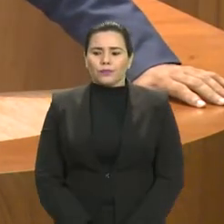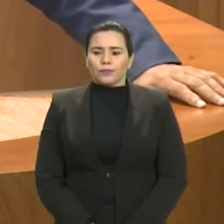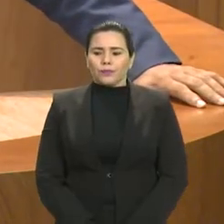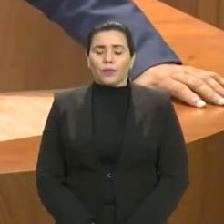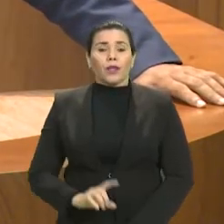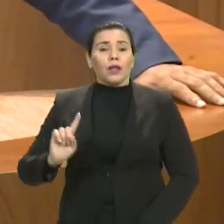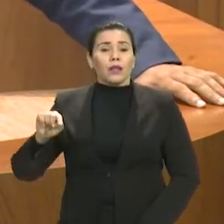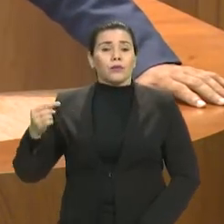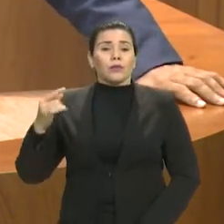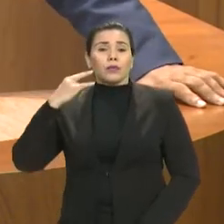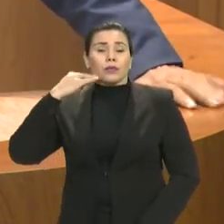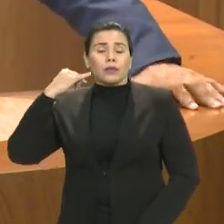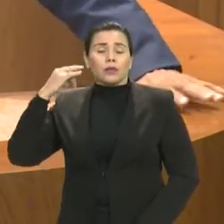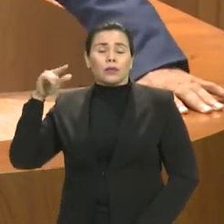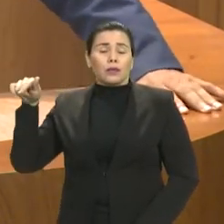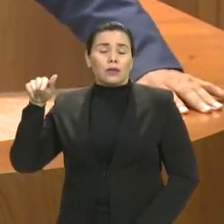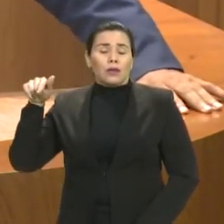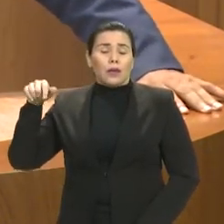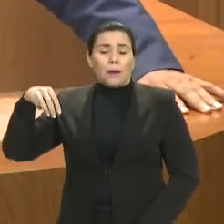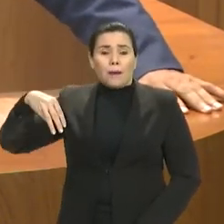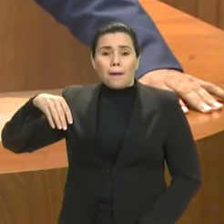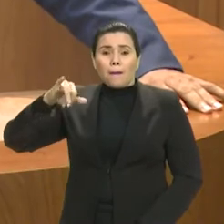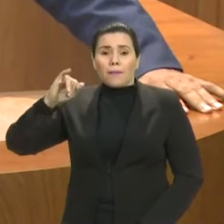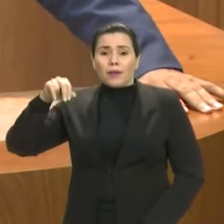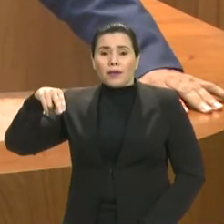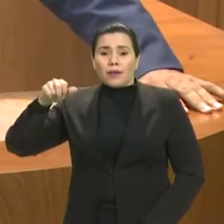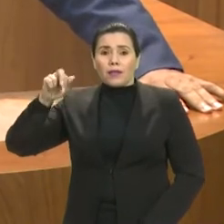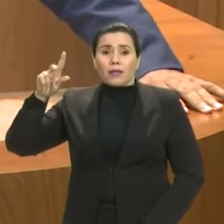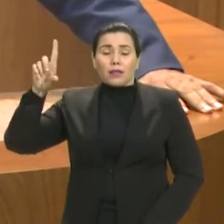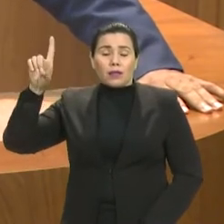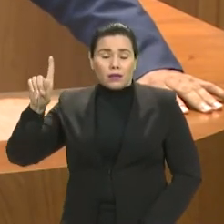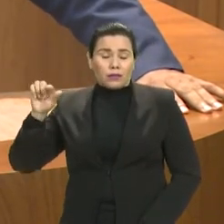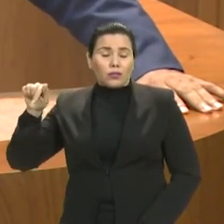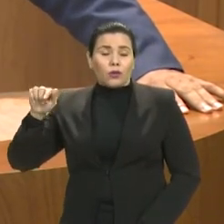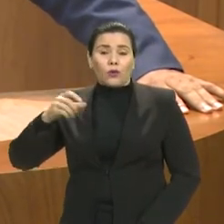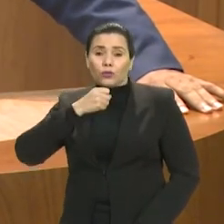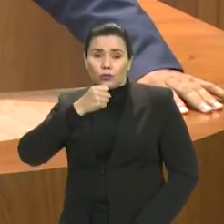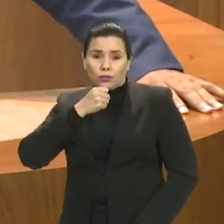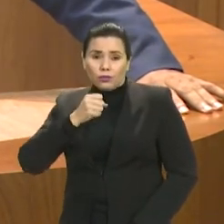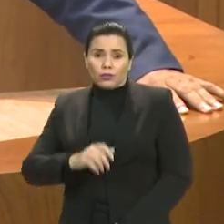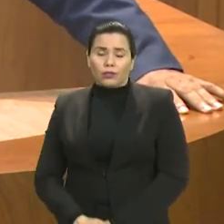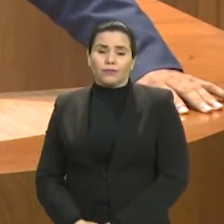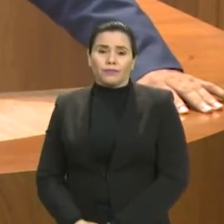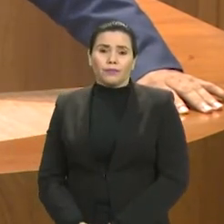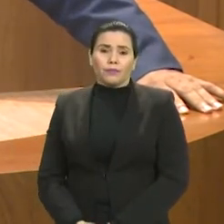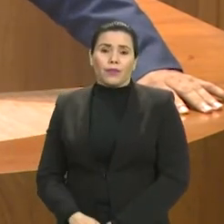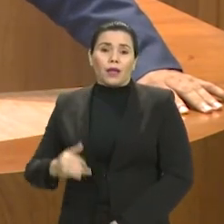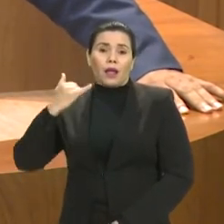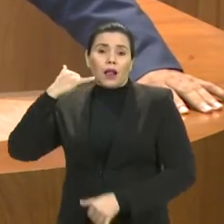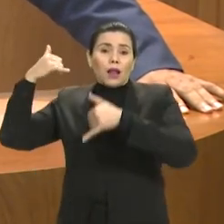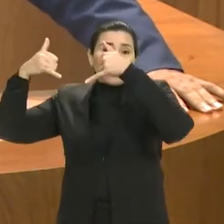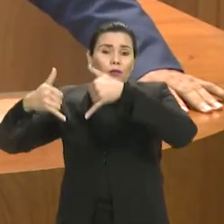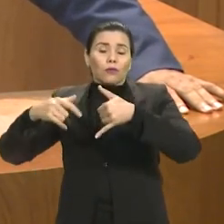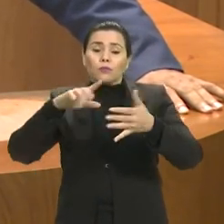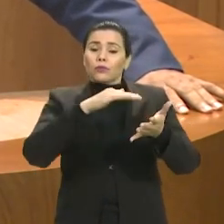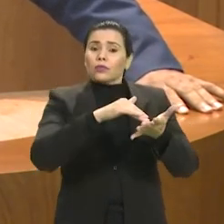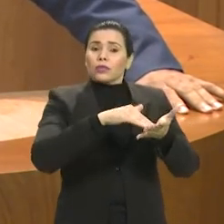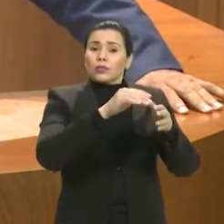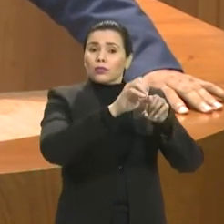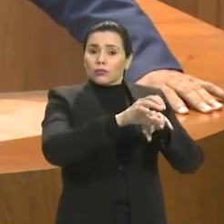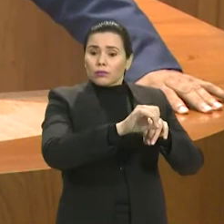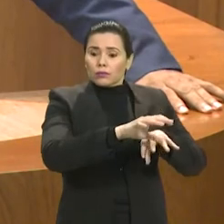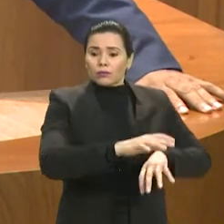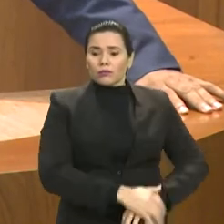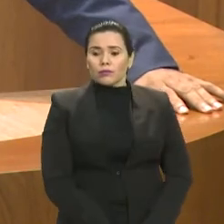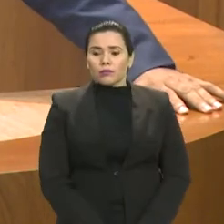para o secretário de Educação, Felipe Camarão, que eu fiquei abismado pela falta de educação, pela forma grosseira, como